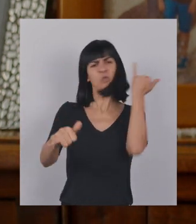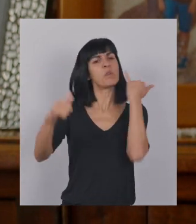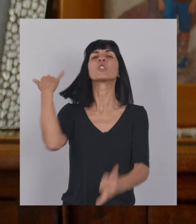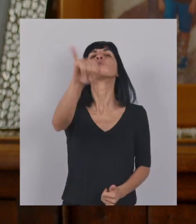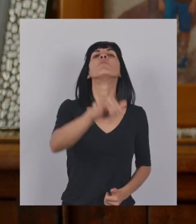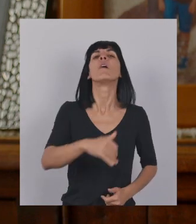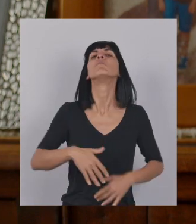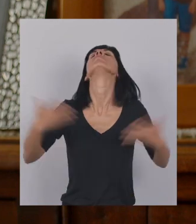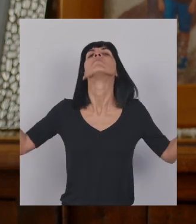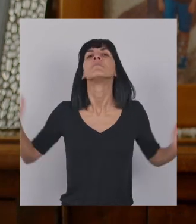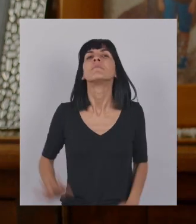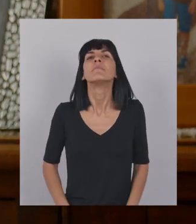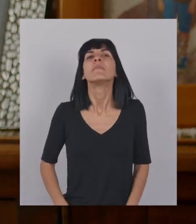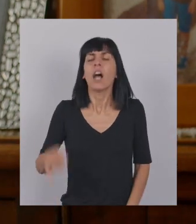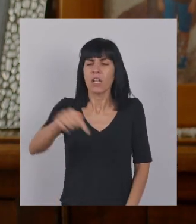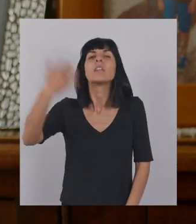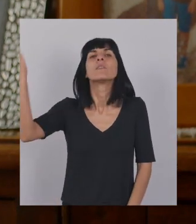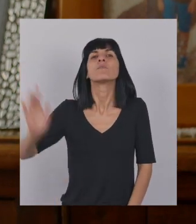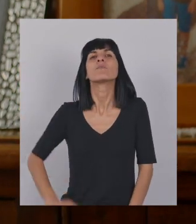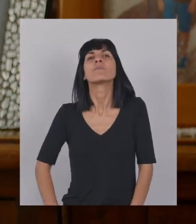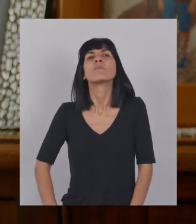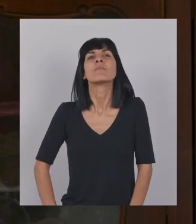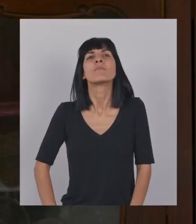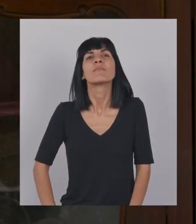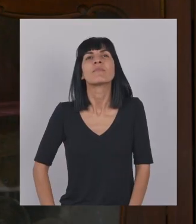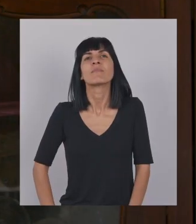sarrafo de campo em tumba tumba ta